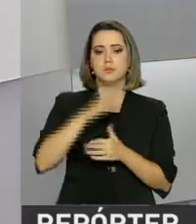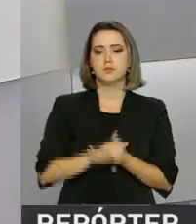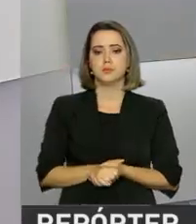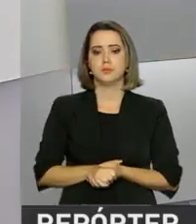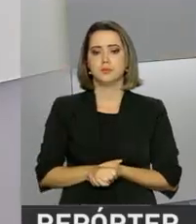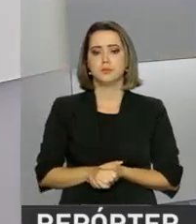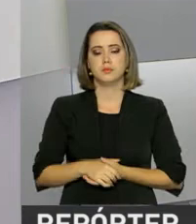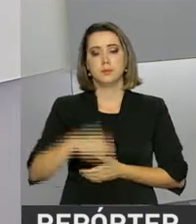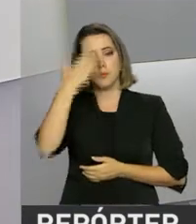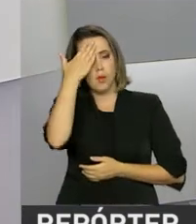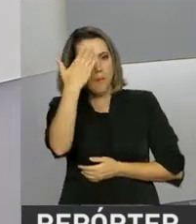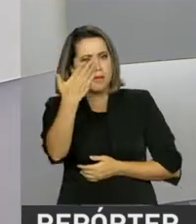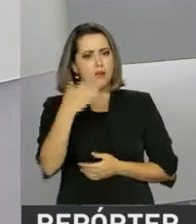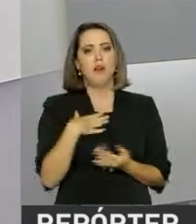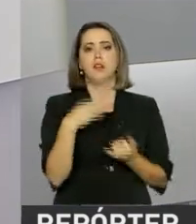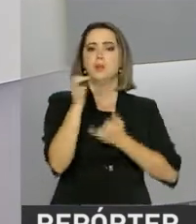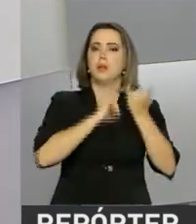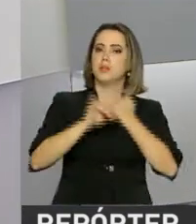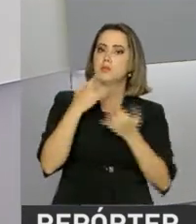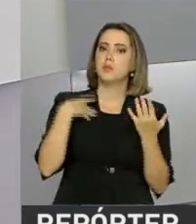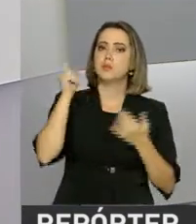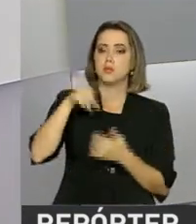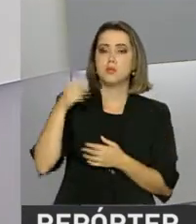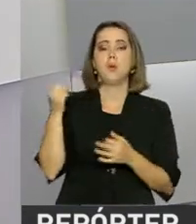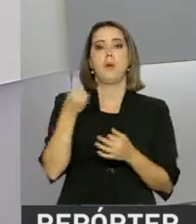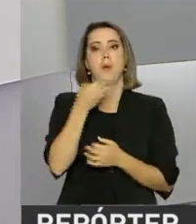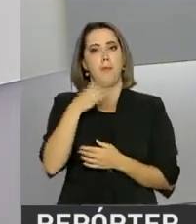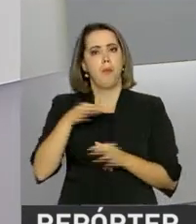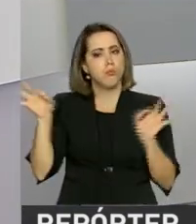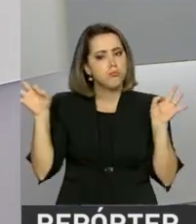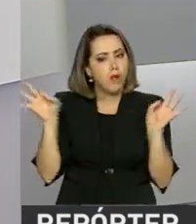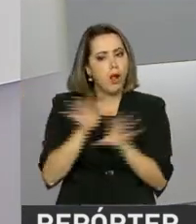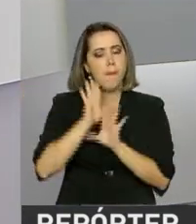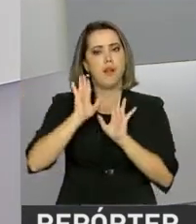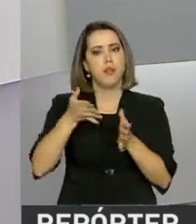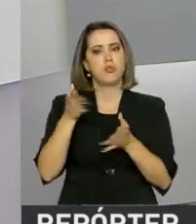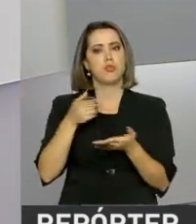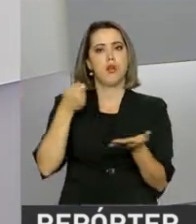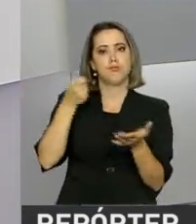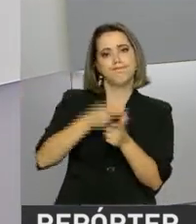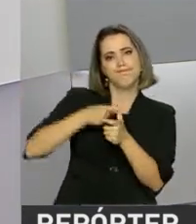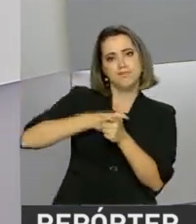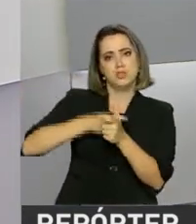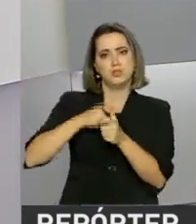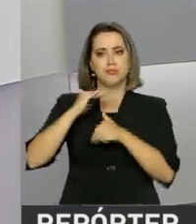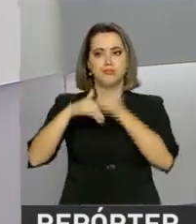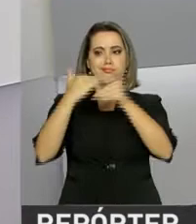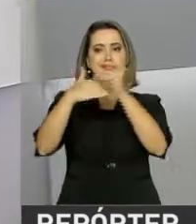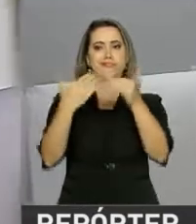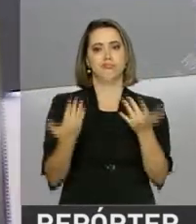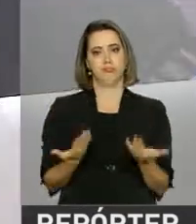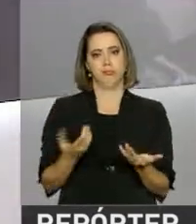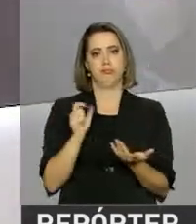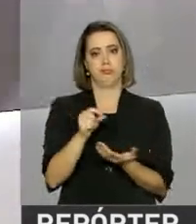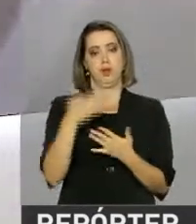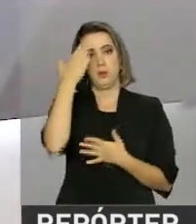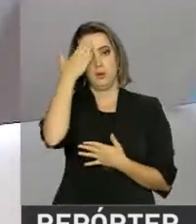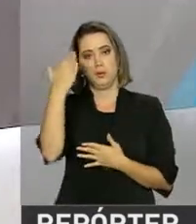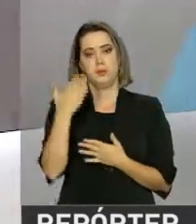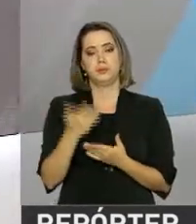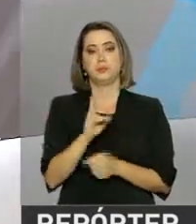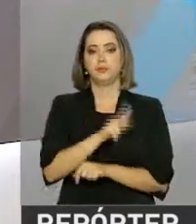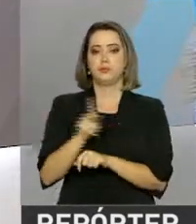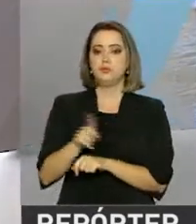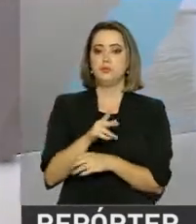aí obrigado pela informações como você disse é bom resolver rapidamente essa situação para não deixar virar uma bola de neve obrigado cali obrigado professor